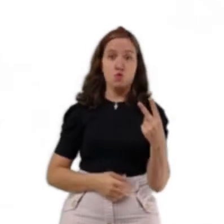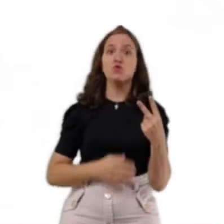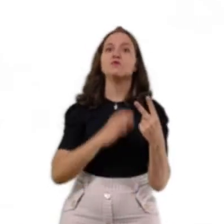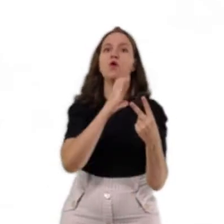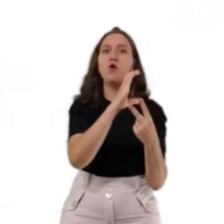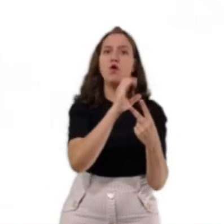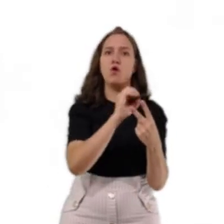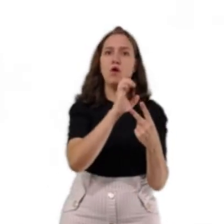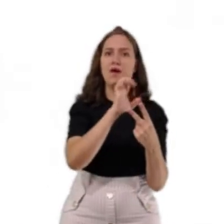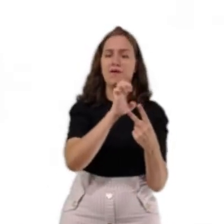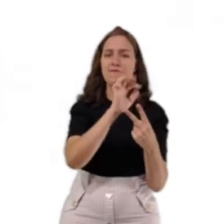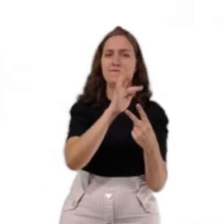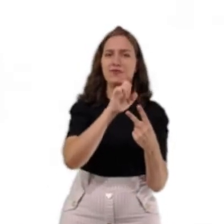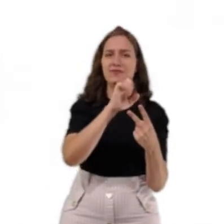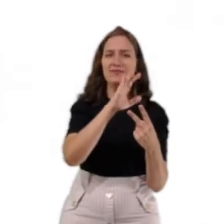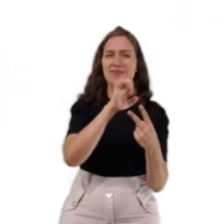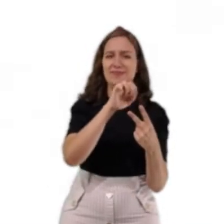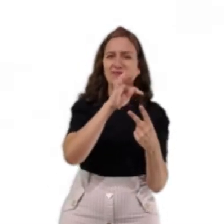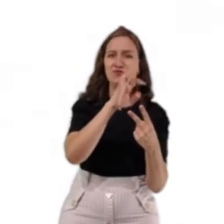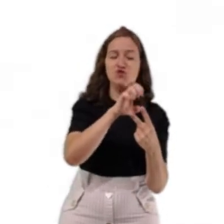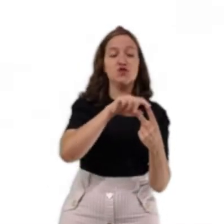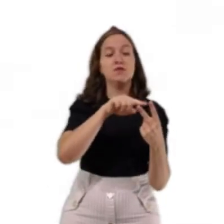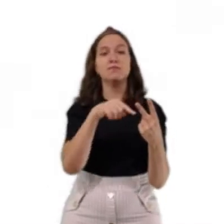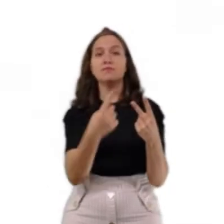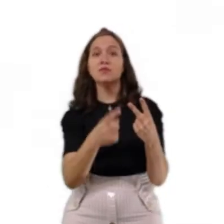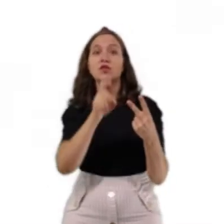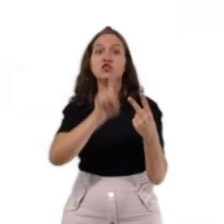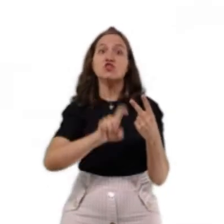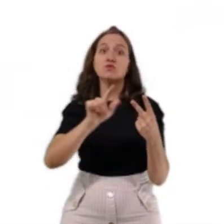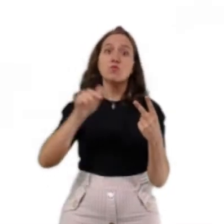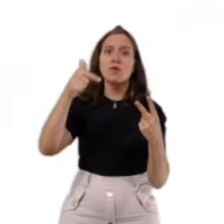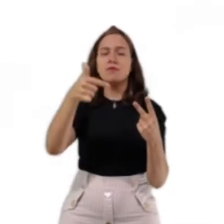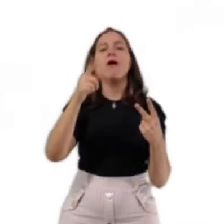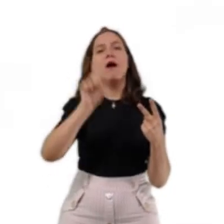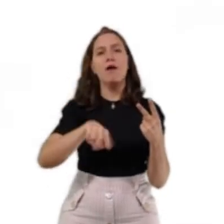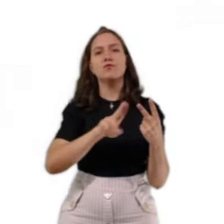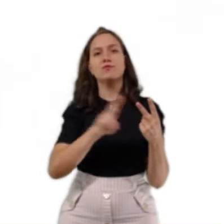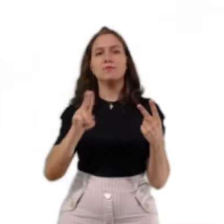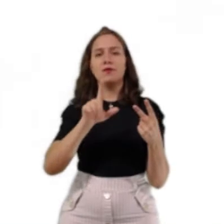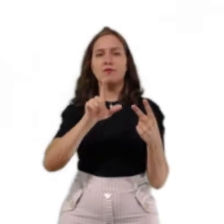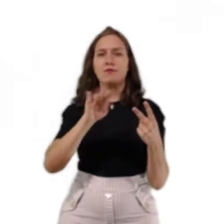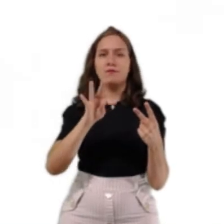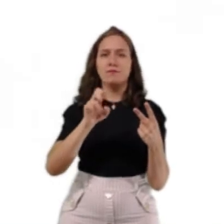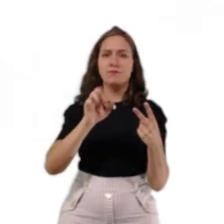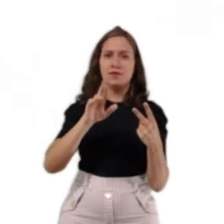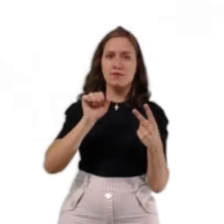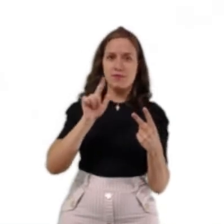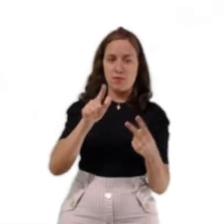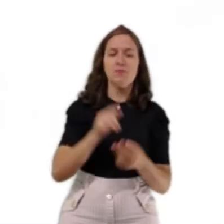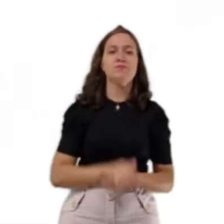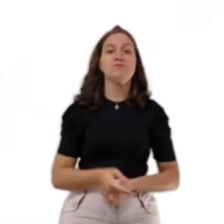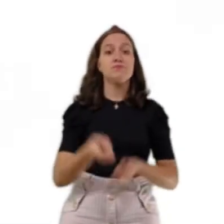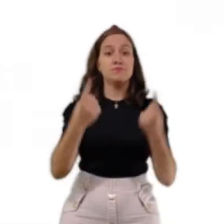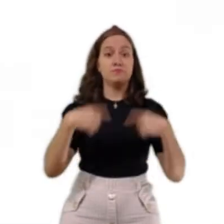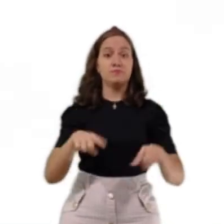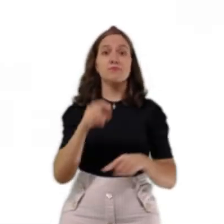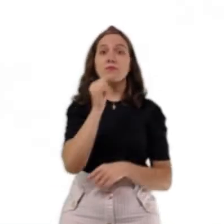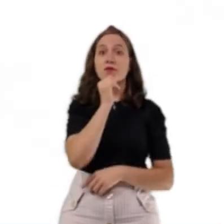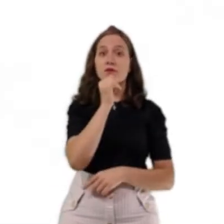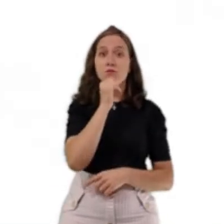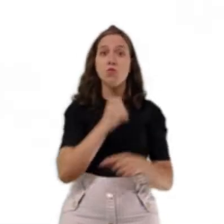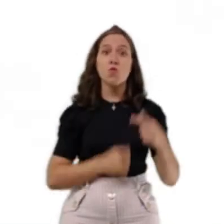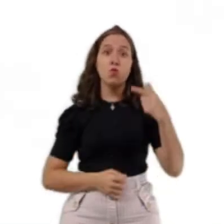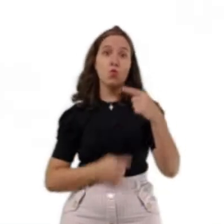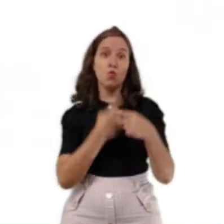e a parte literal apps ao quadrado no outro caso eu tenho um terço de m